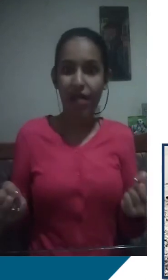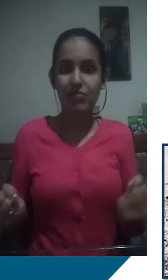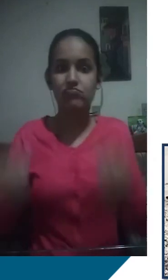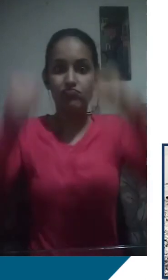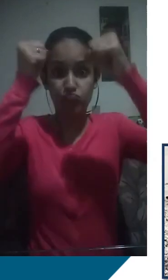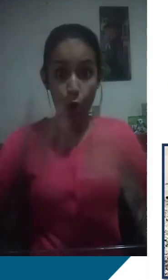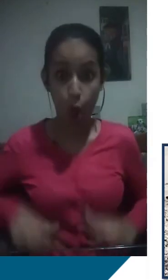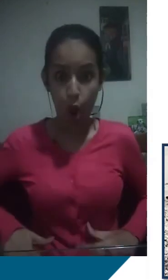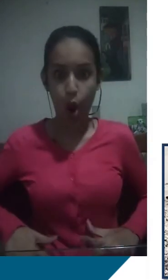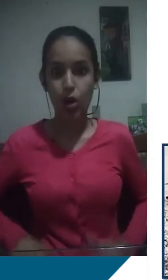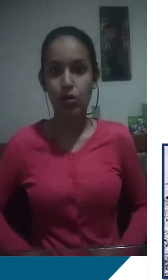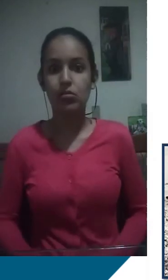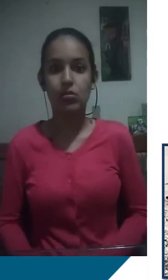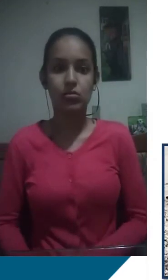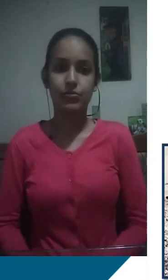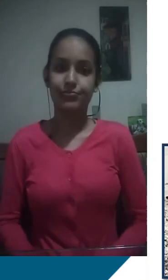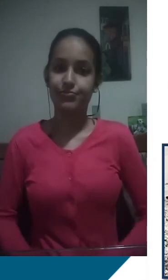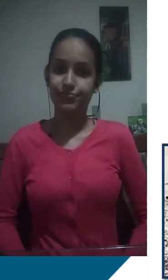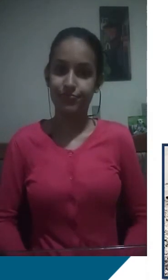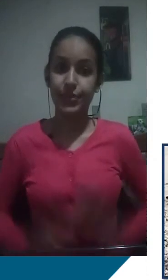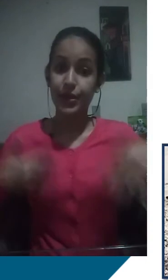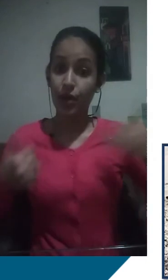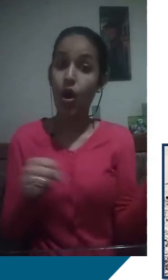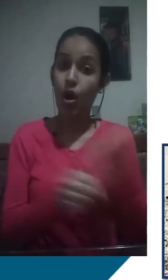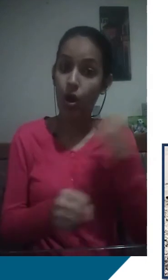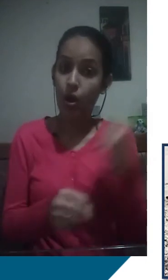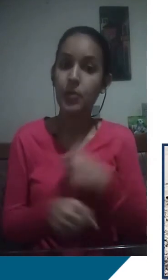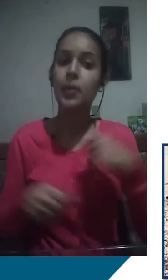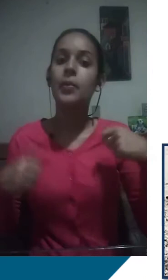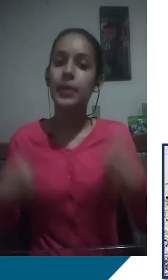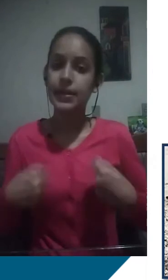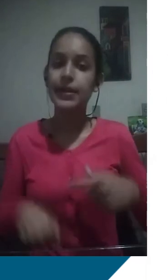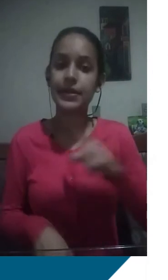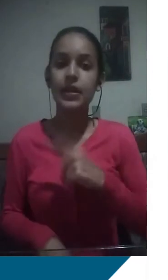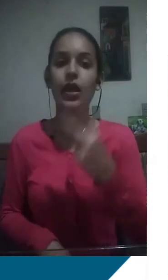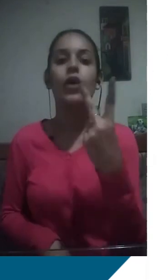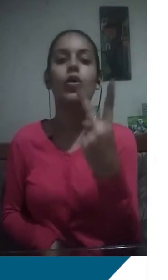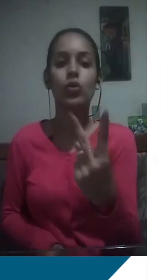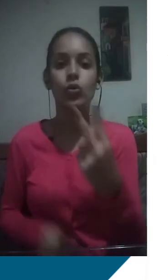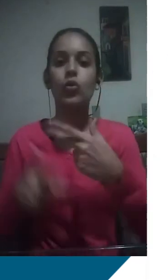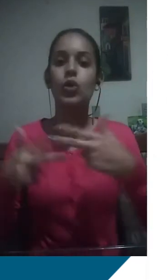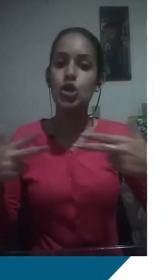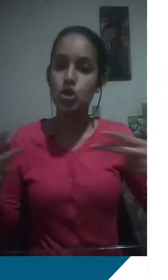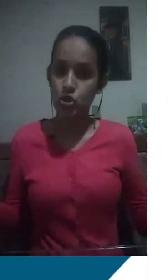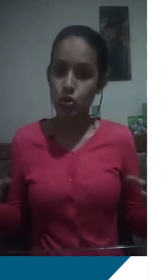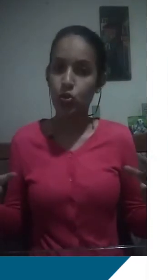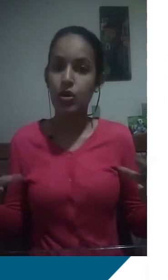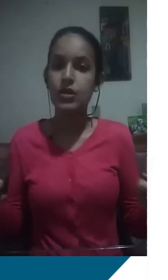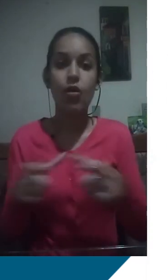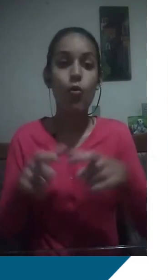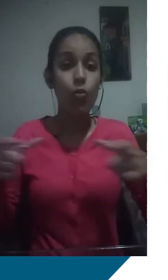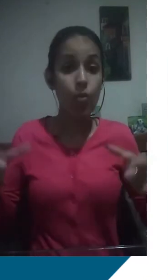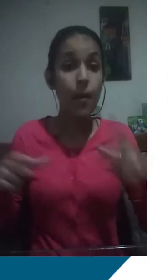importante esse conhecimento de dilatação para construção civil, por exemplo. Uma outra área que é importante é